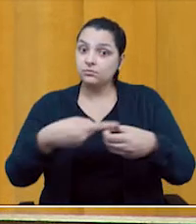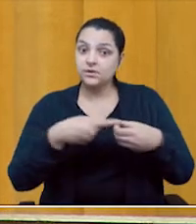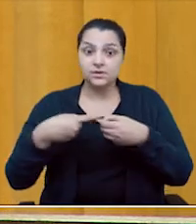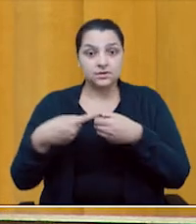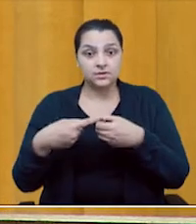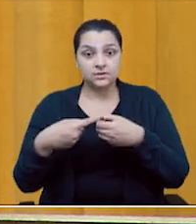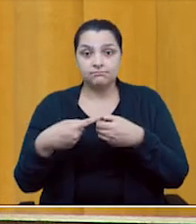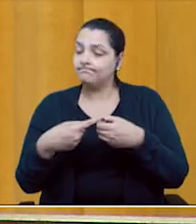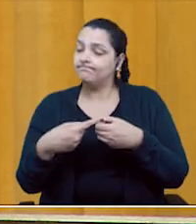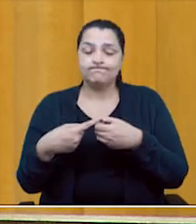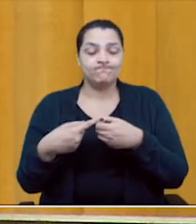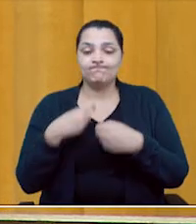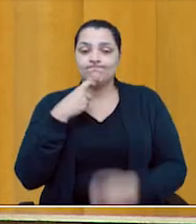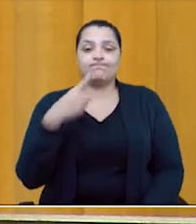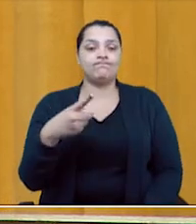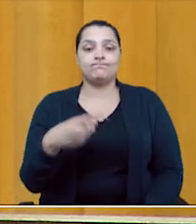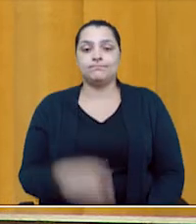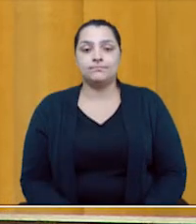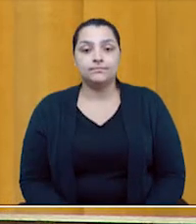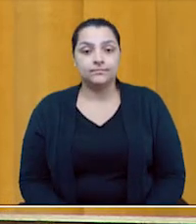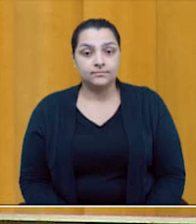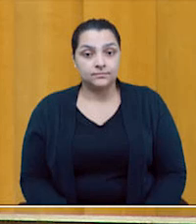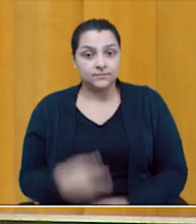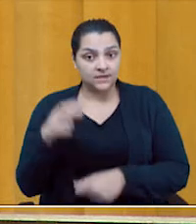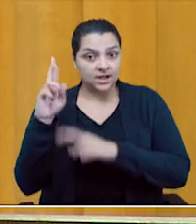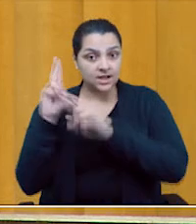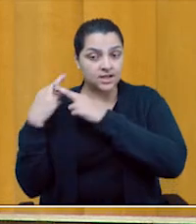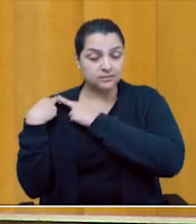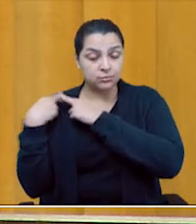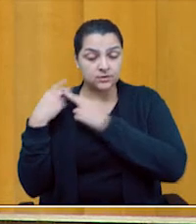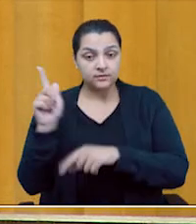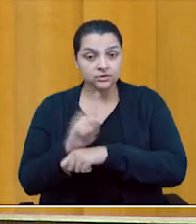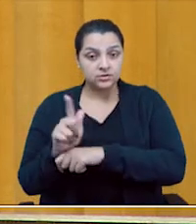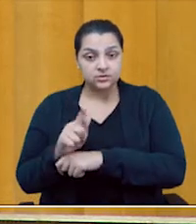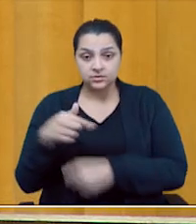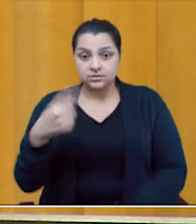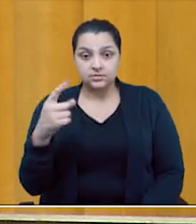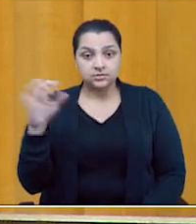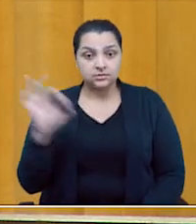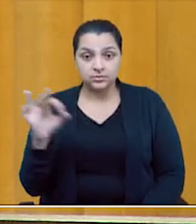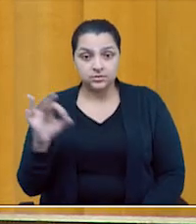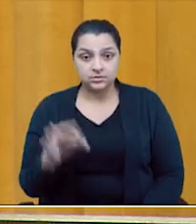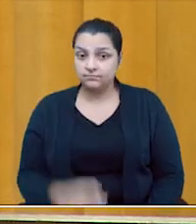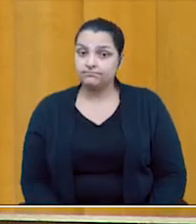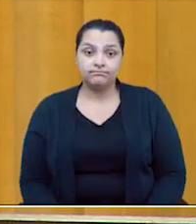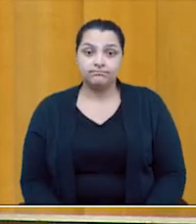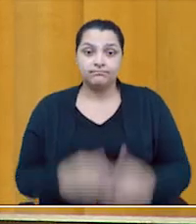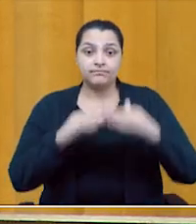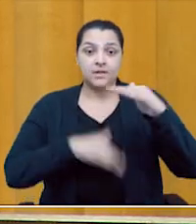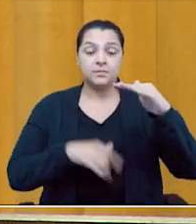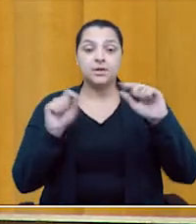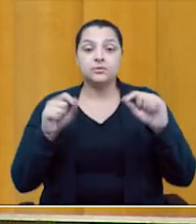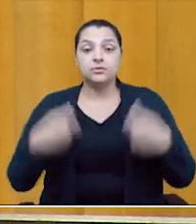insuficientes. Esses são os gestores. Os responsáveis por isso estão dizendo que 71,1% está abaixo do que precisa.